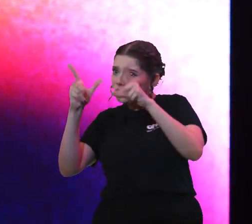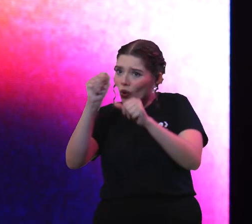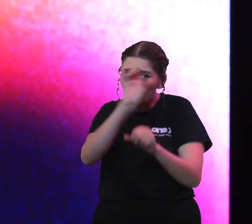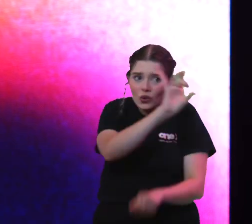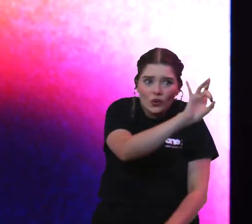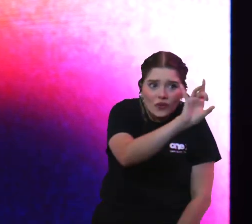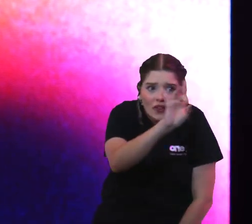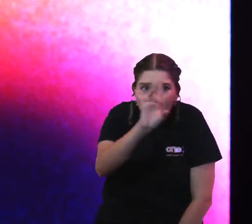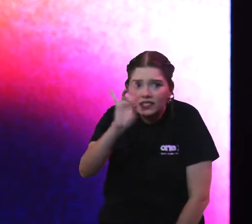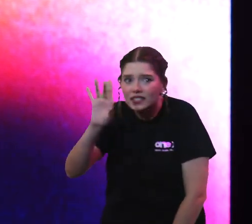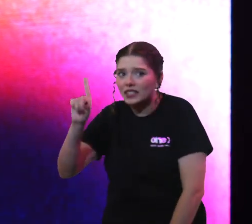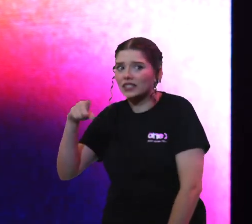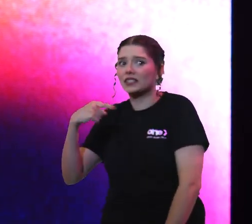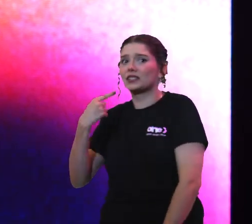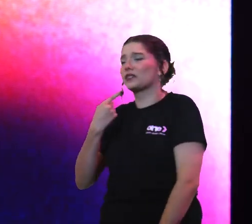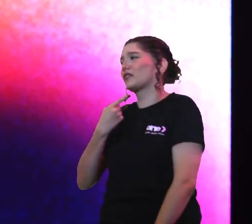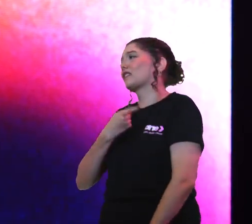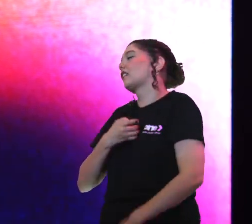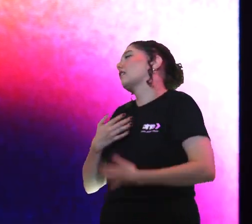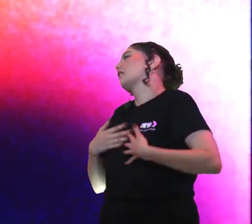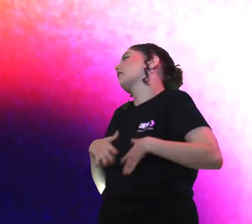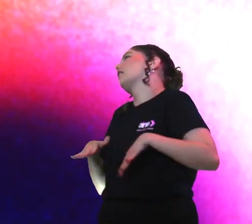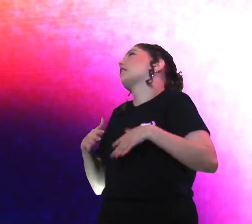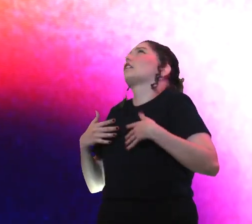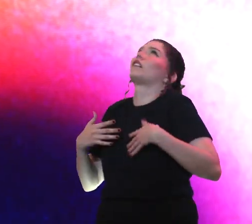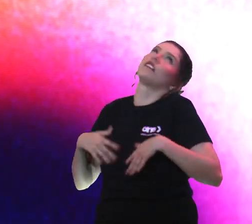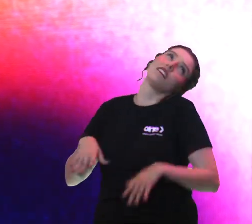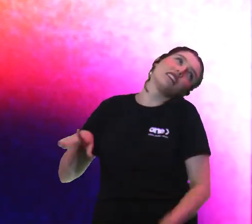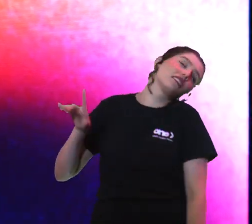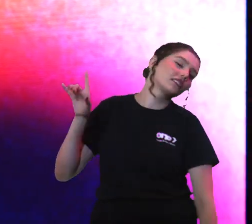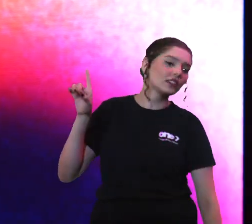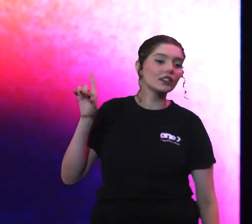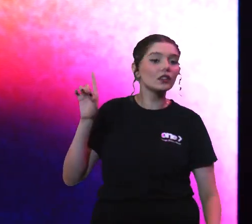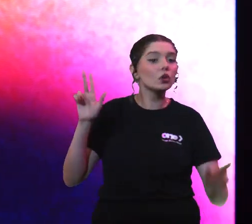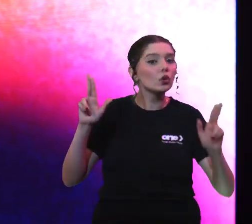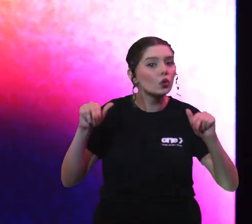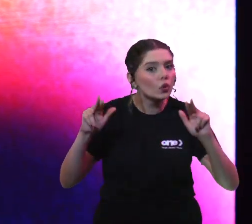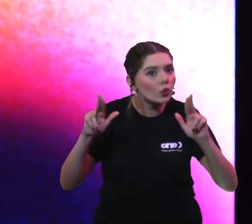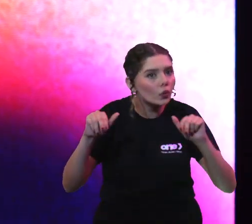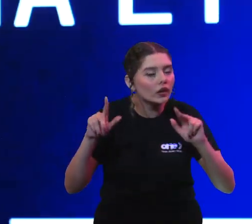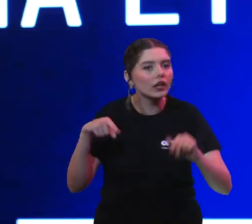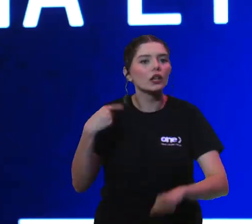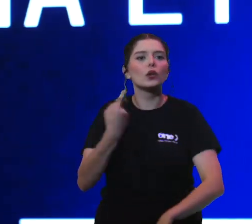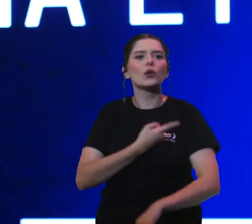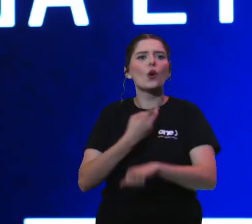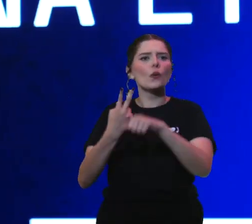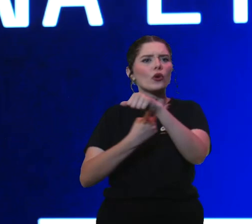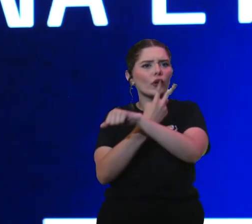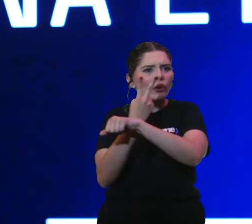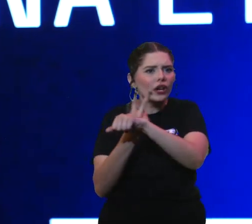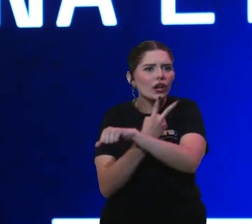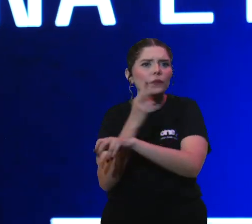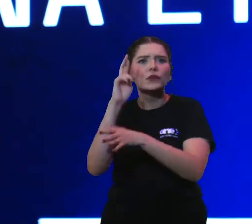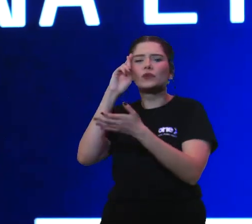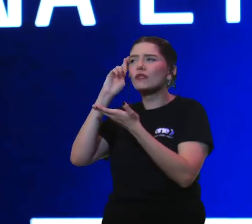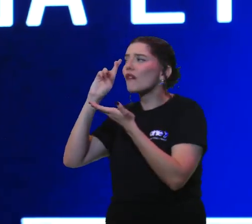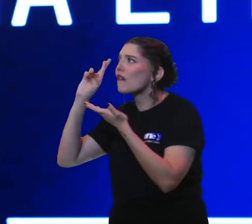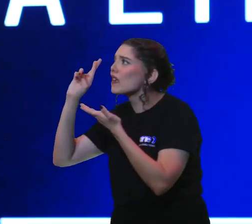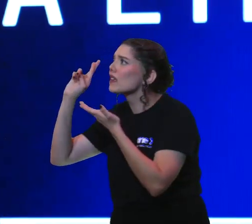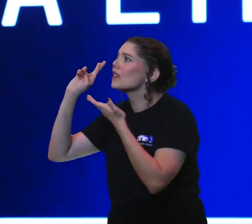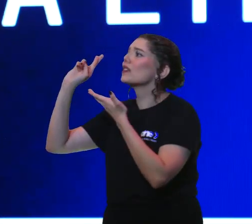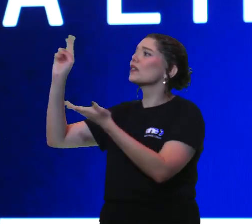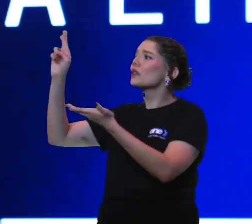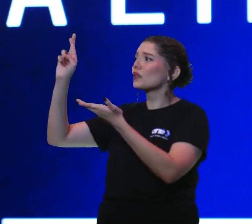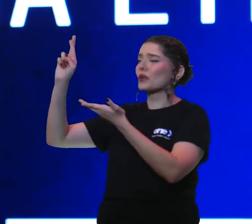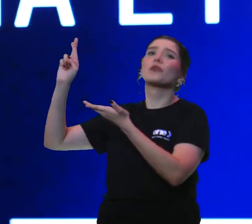ficarmos mal acostumados com a presença do Senhor. Eu quero poder buscar cada vez mais, ver coisas novas do Espírito. A cada dia que passa, o Senhor é novo e Ele pode